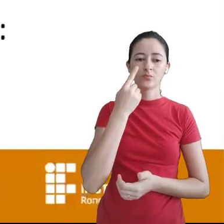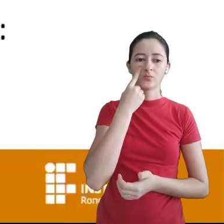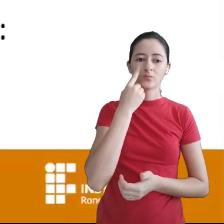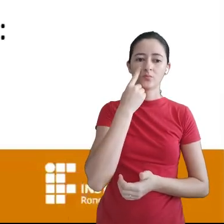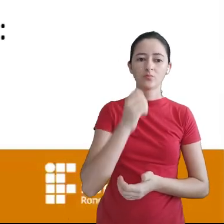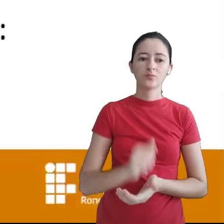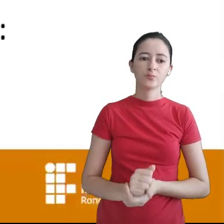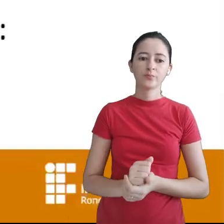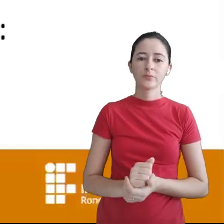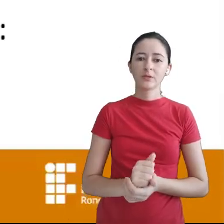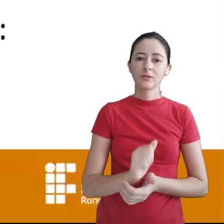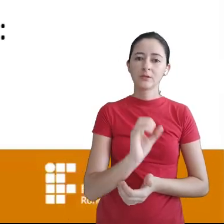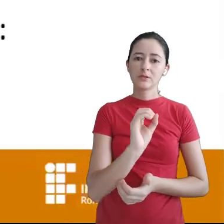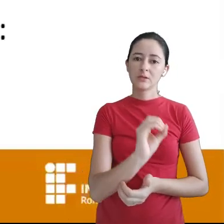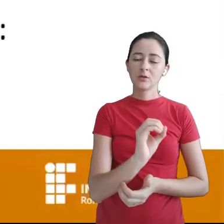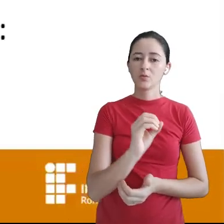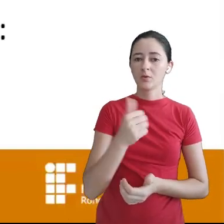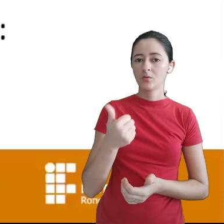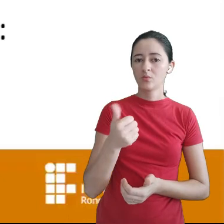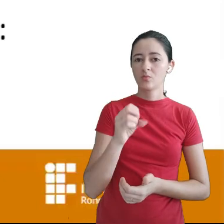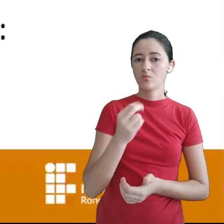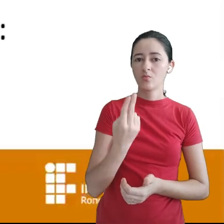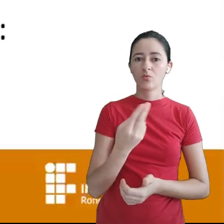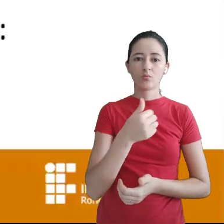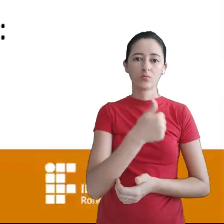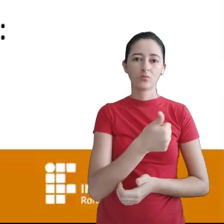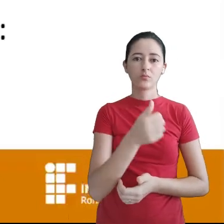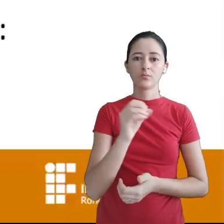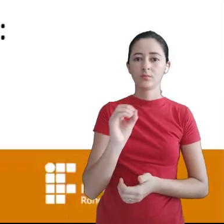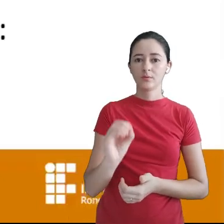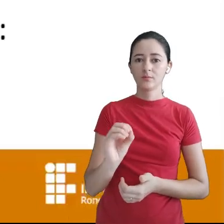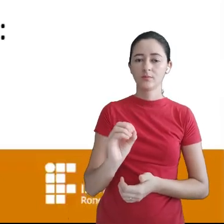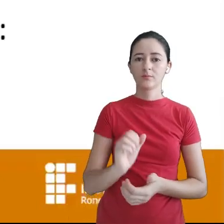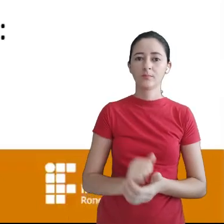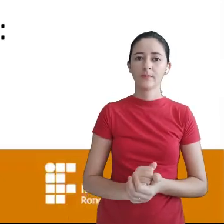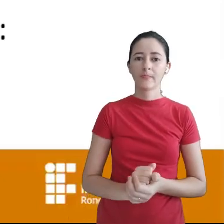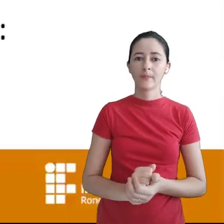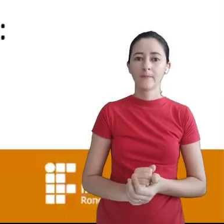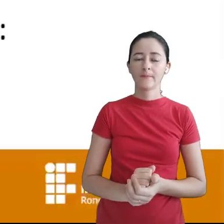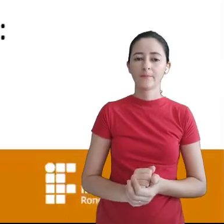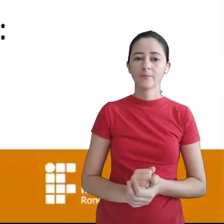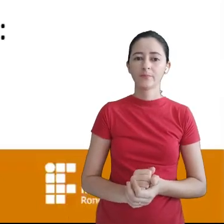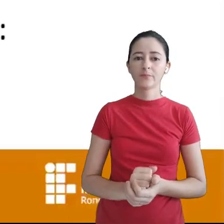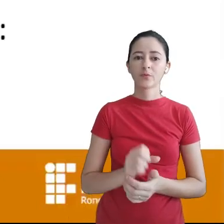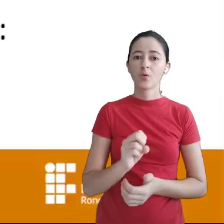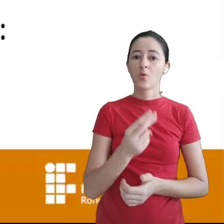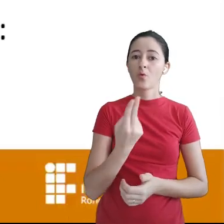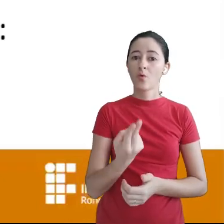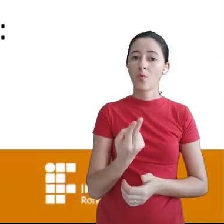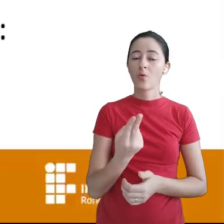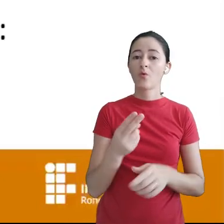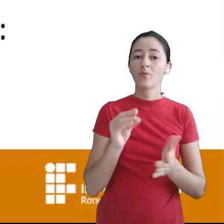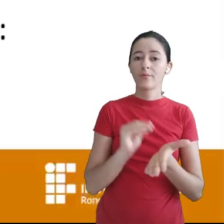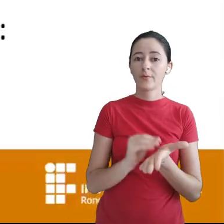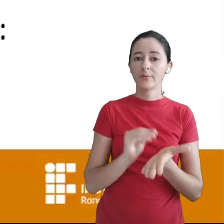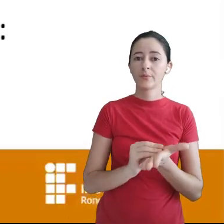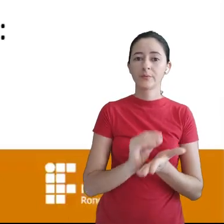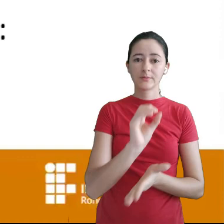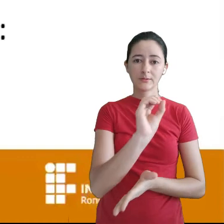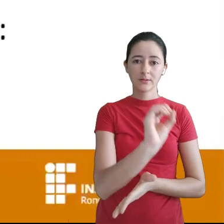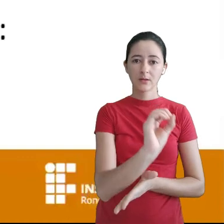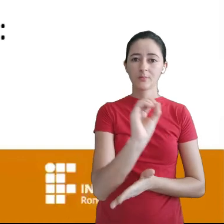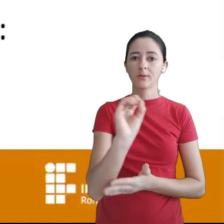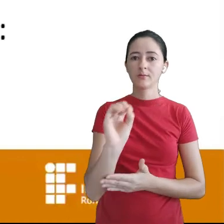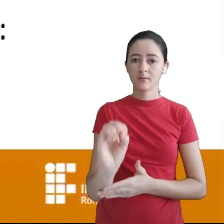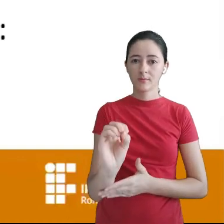possibilidades que nós temos. Aqui é 1 para 0 ou 0 para 1, tanto faz, tá? Ou, faltou, né?